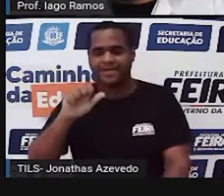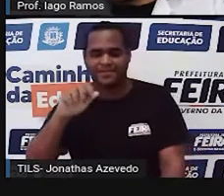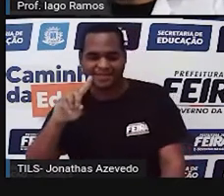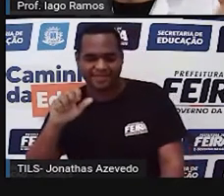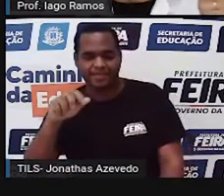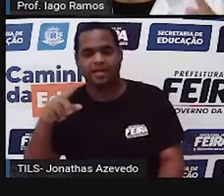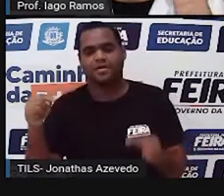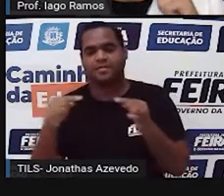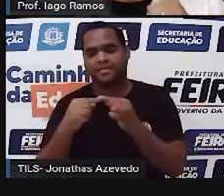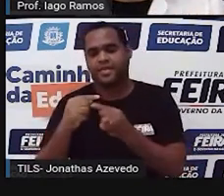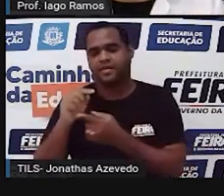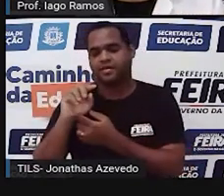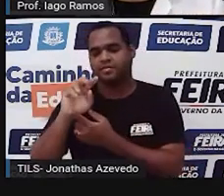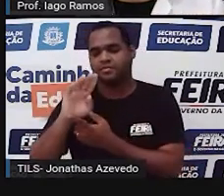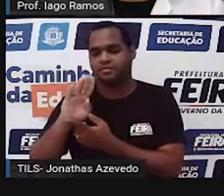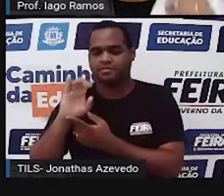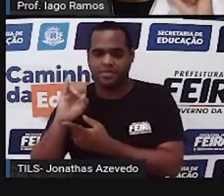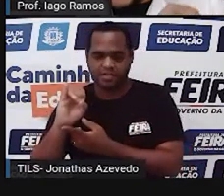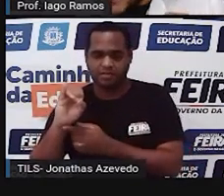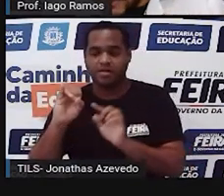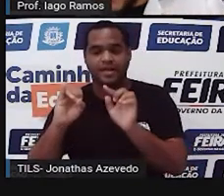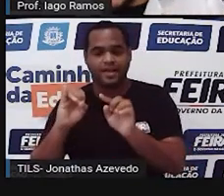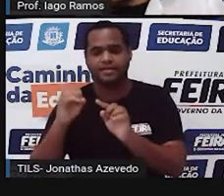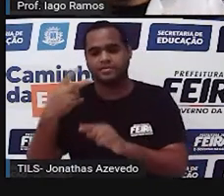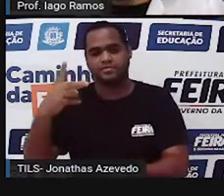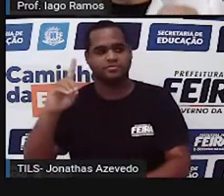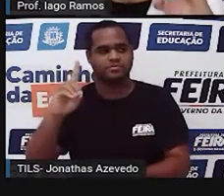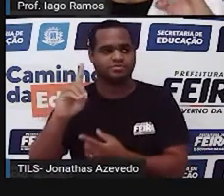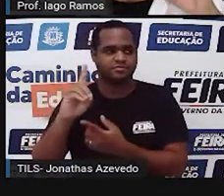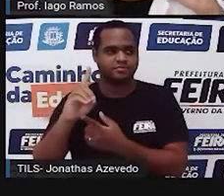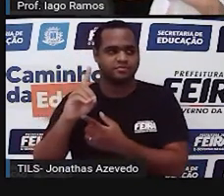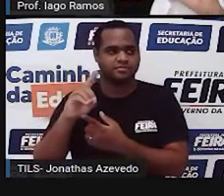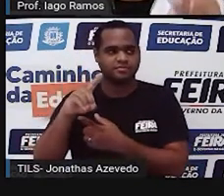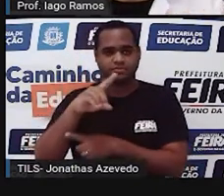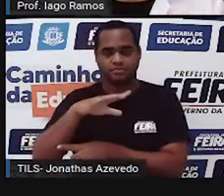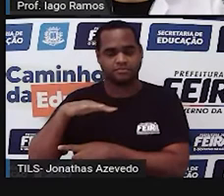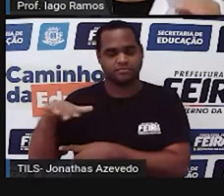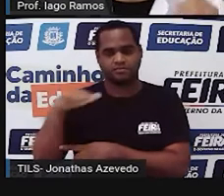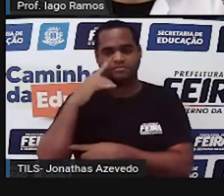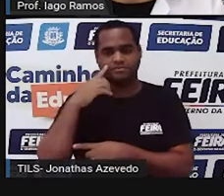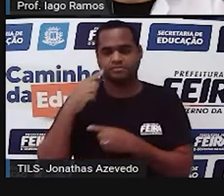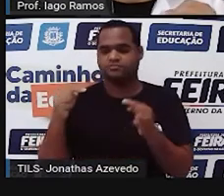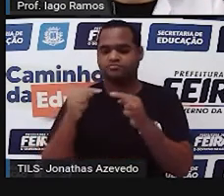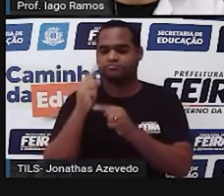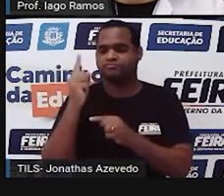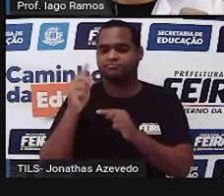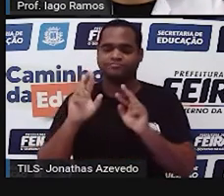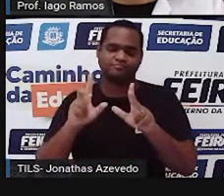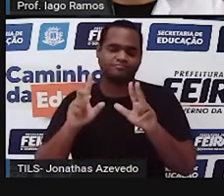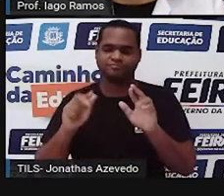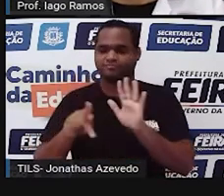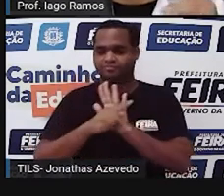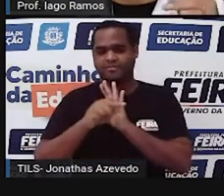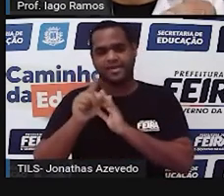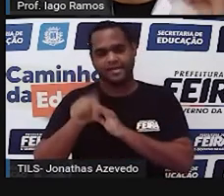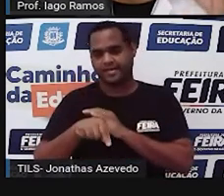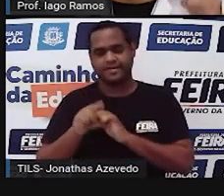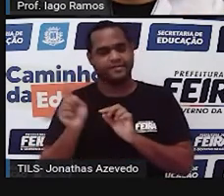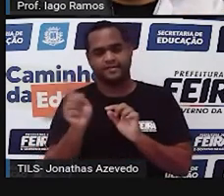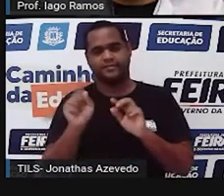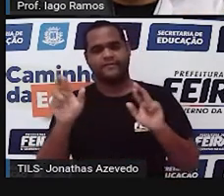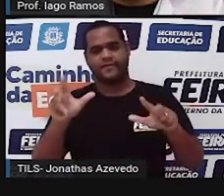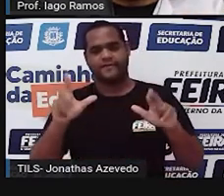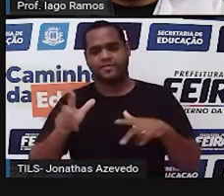bidimensionais Então esse objeto aí né não faz parte da geometria